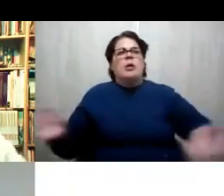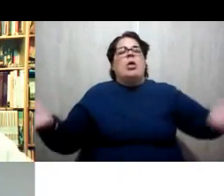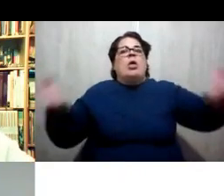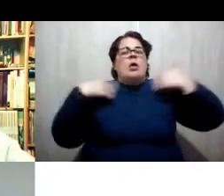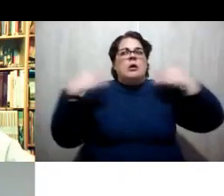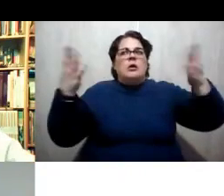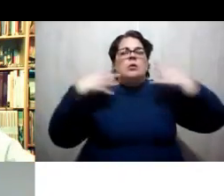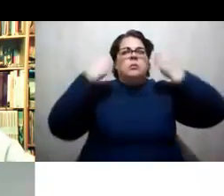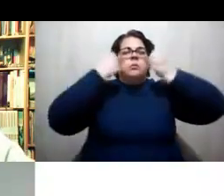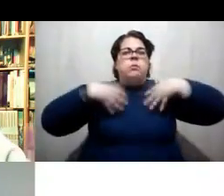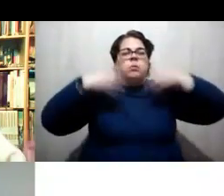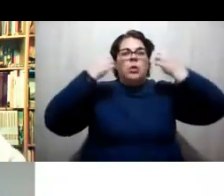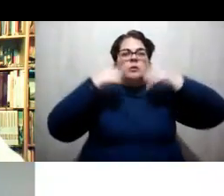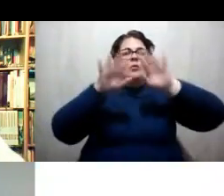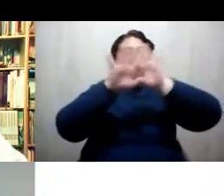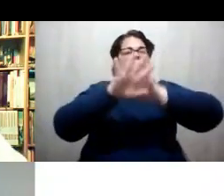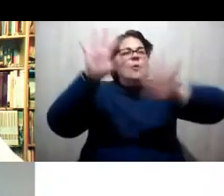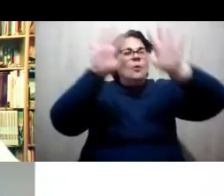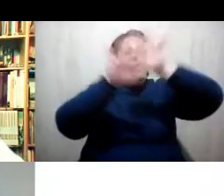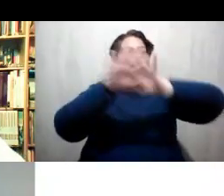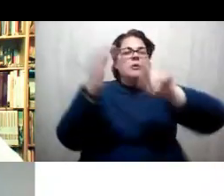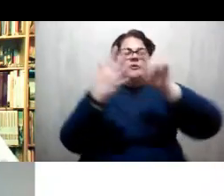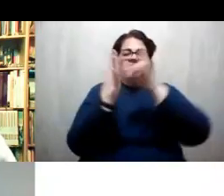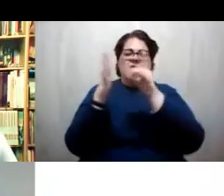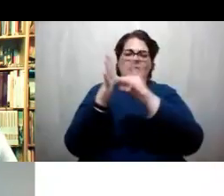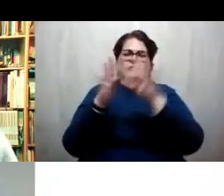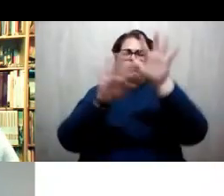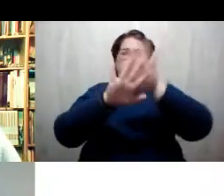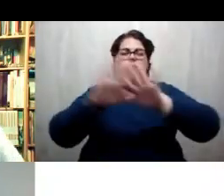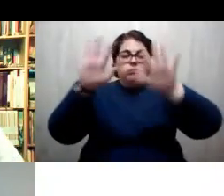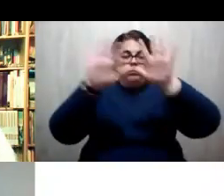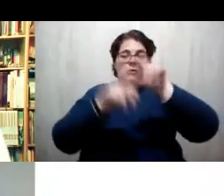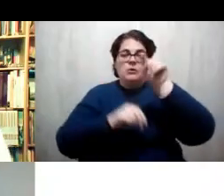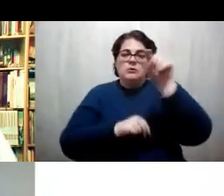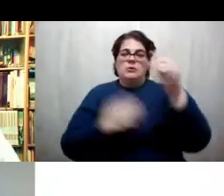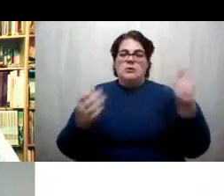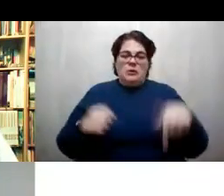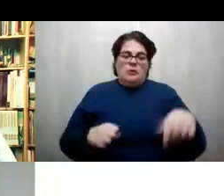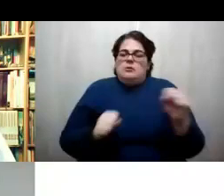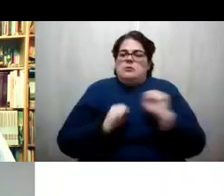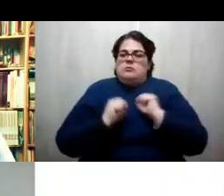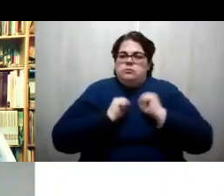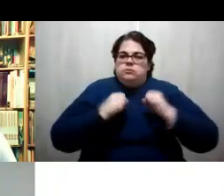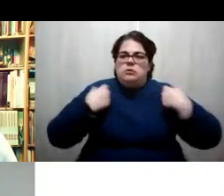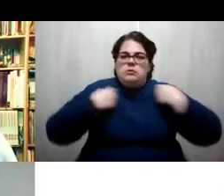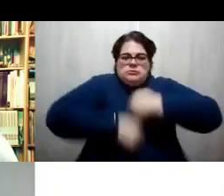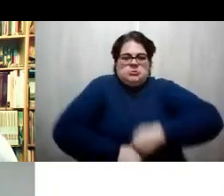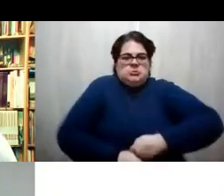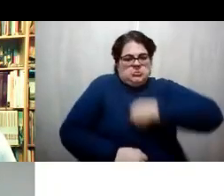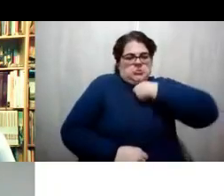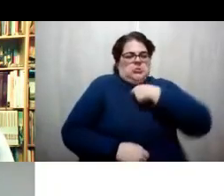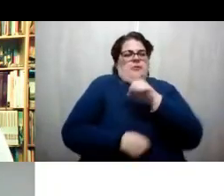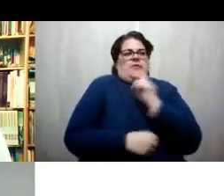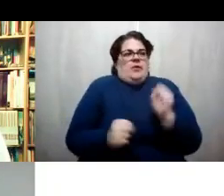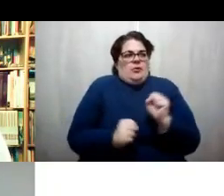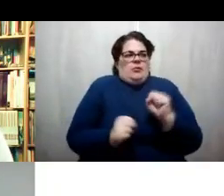ficava totalmente embaçada, sabe? Esse ano a gente ficou com jaqueta, era um gelo, uma